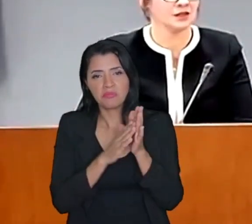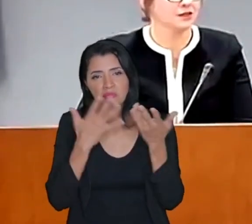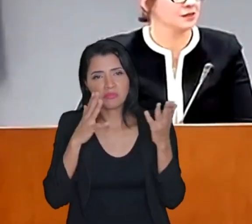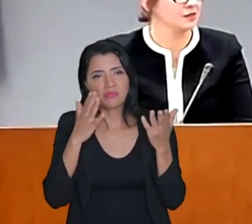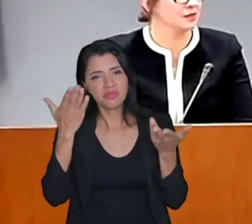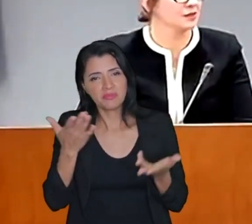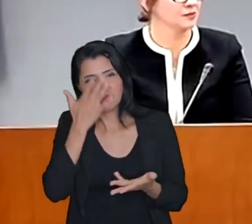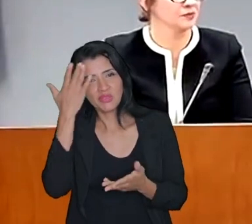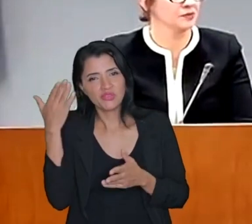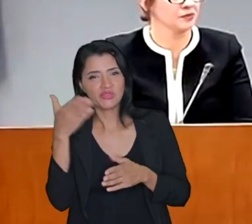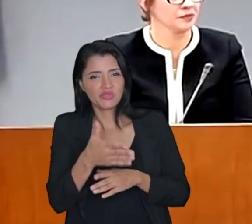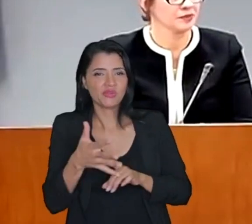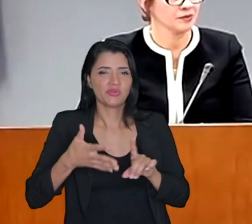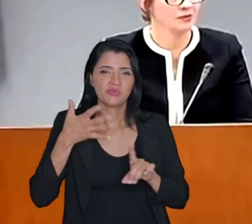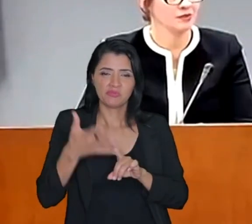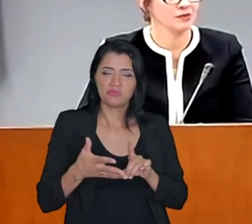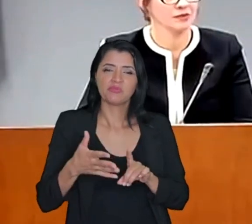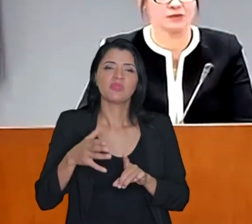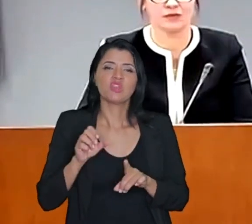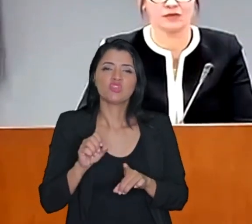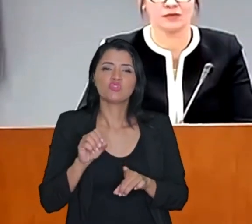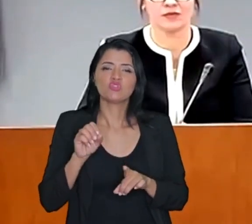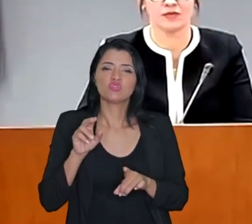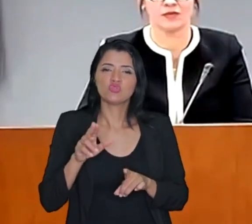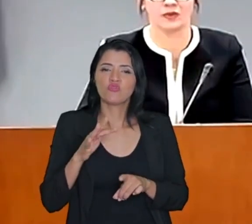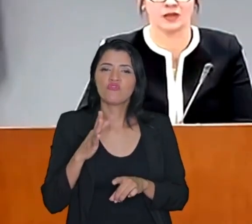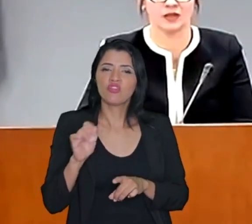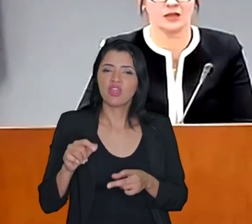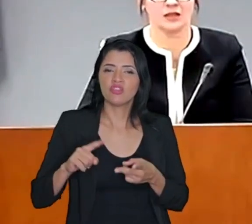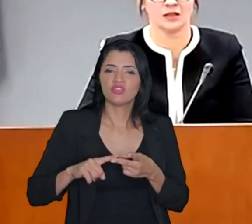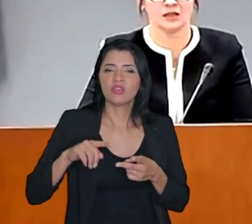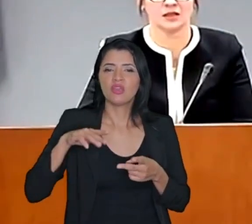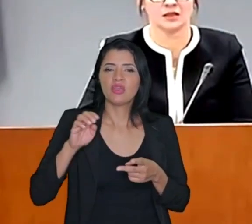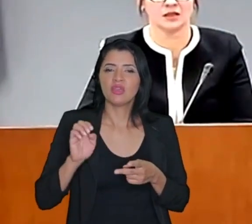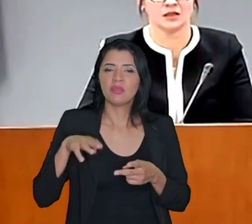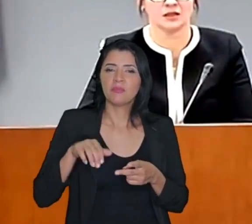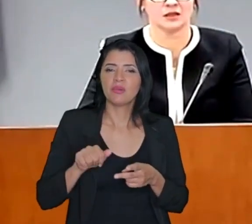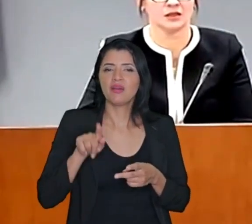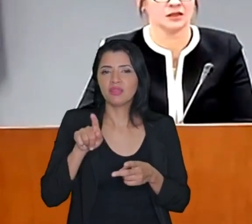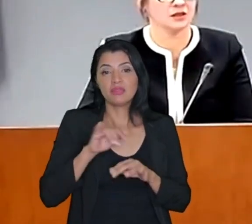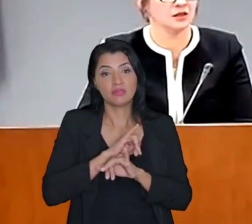os participantes, parabéns à Jufesp pela iniciativa, à EMAG,